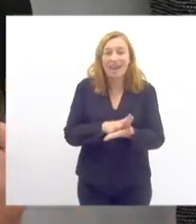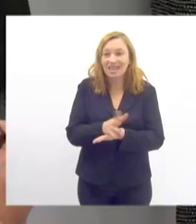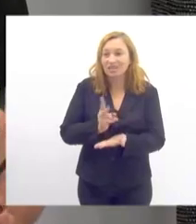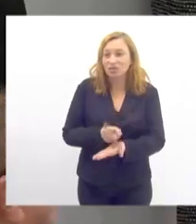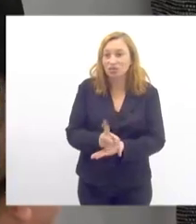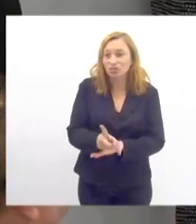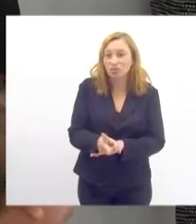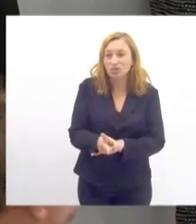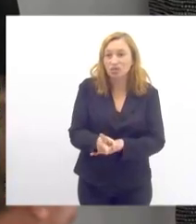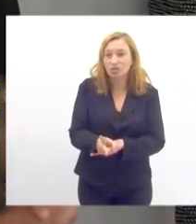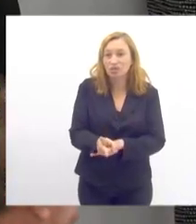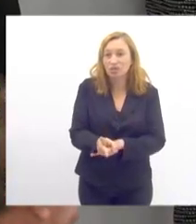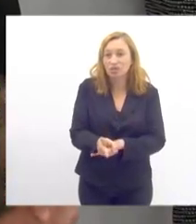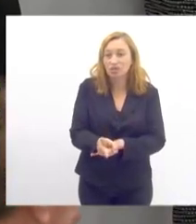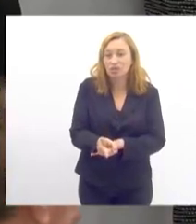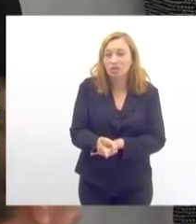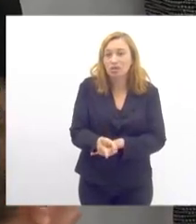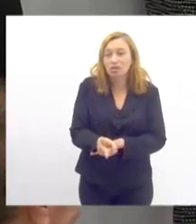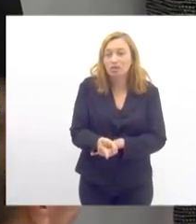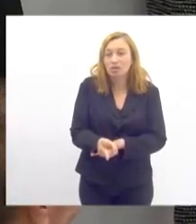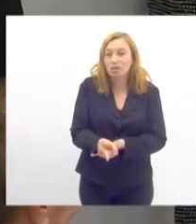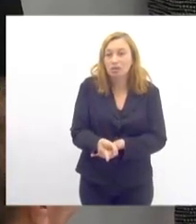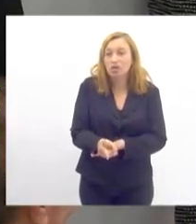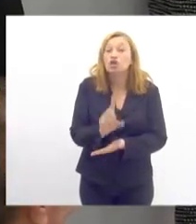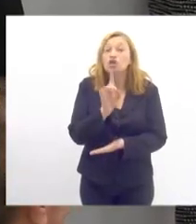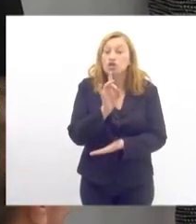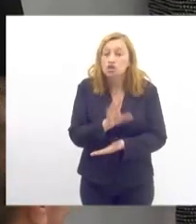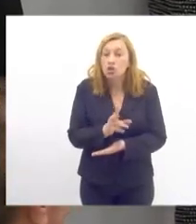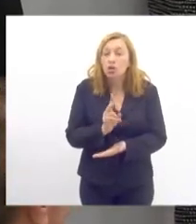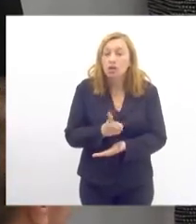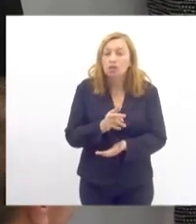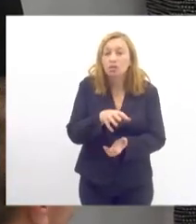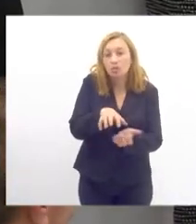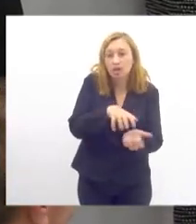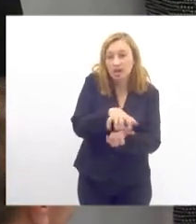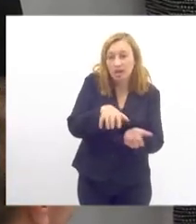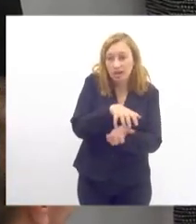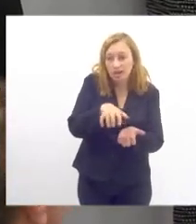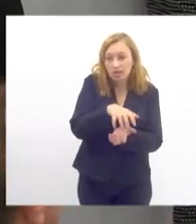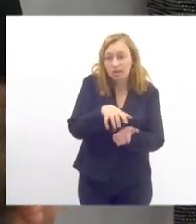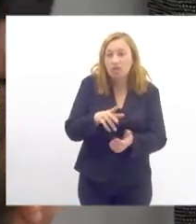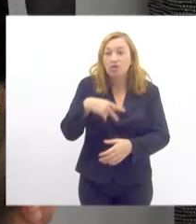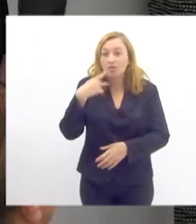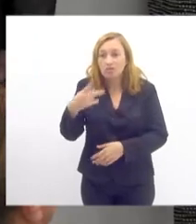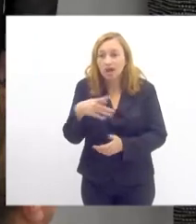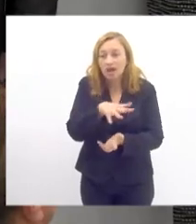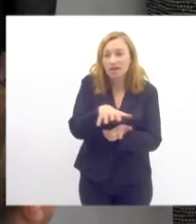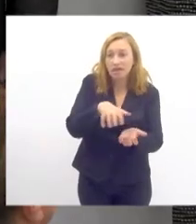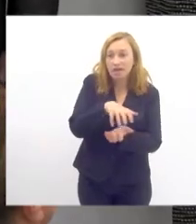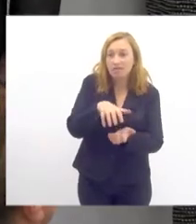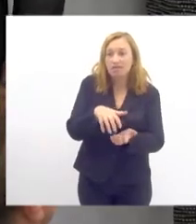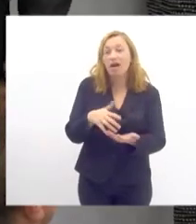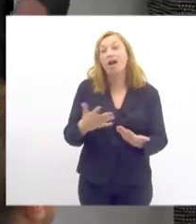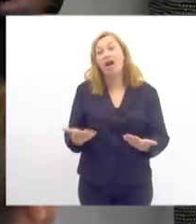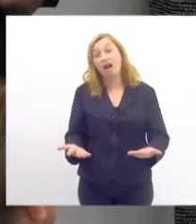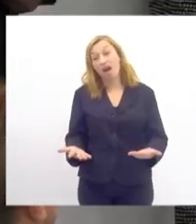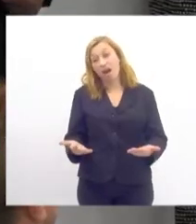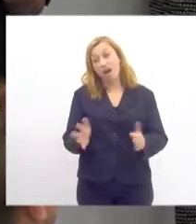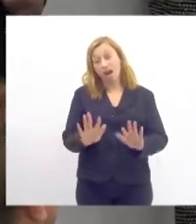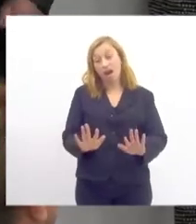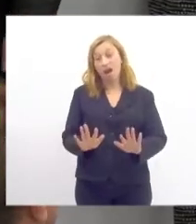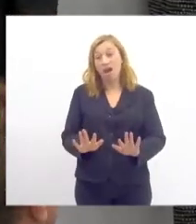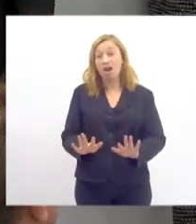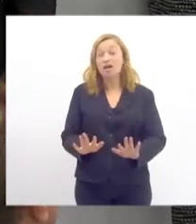Nada andou. Nada andou. Só anda com greve. Você, quando falou em greve, aí há esse tipo